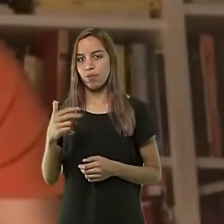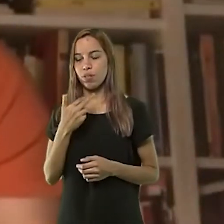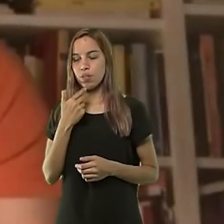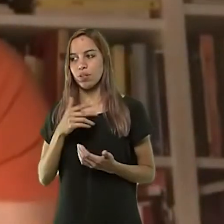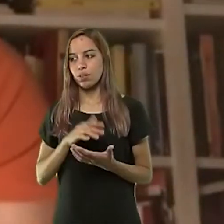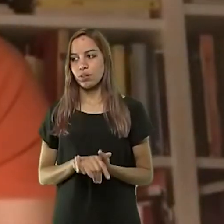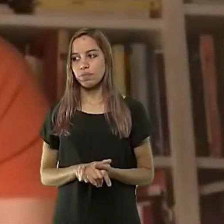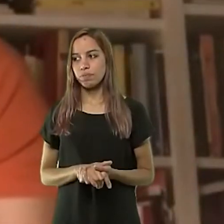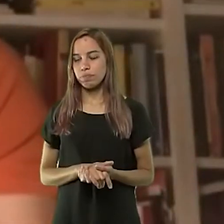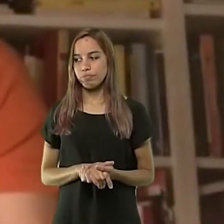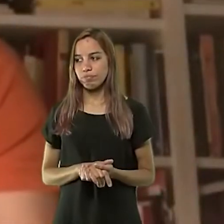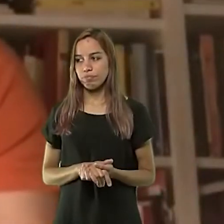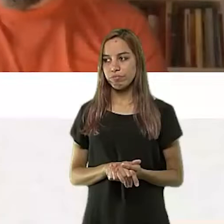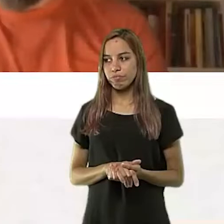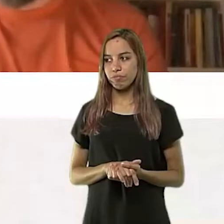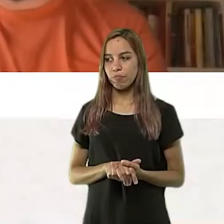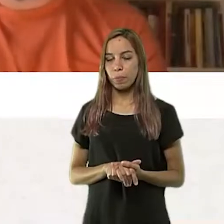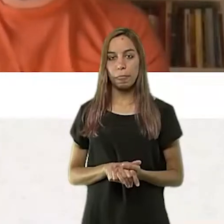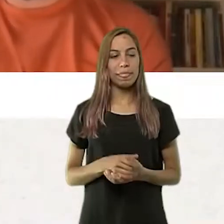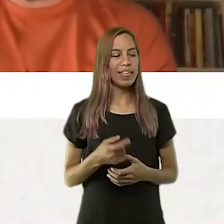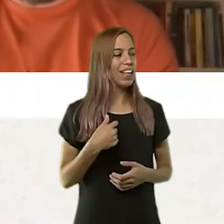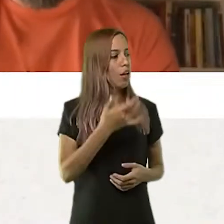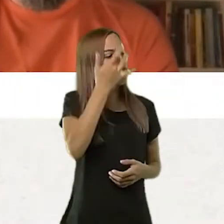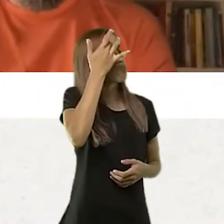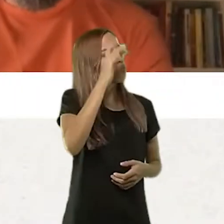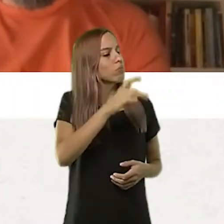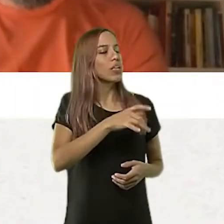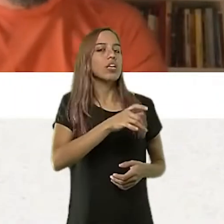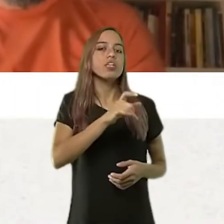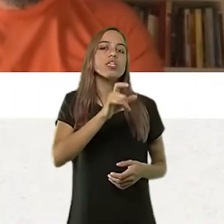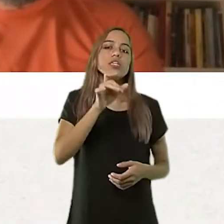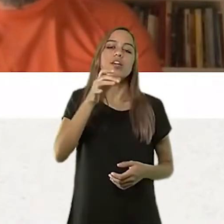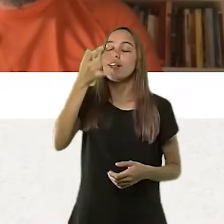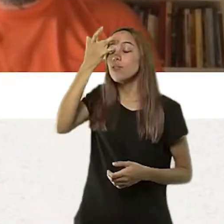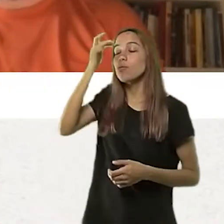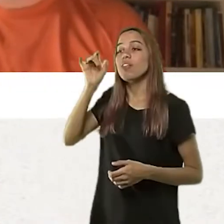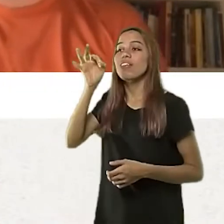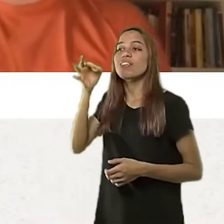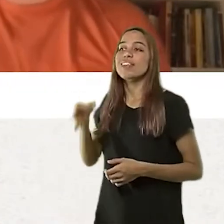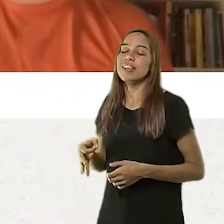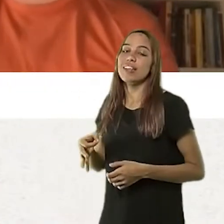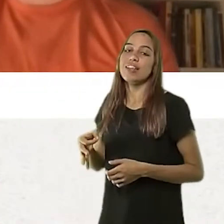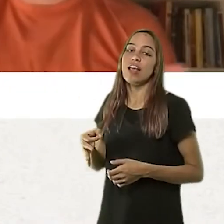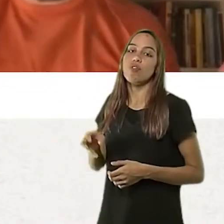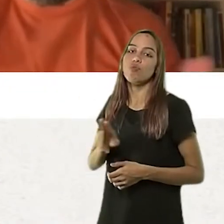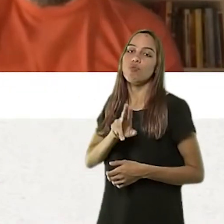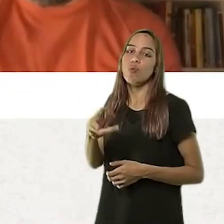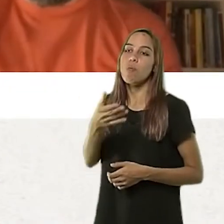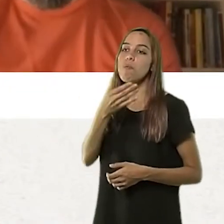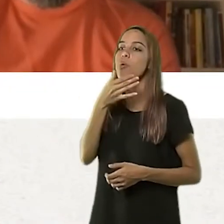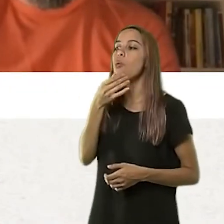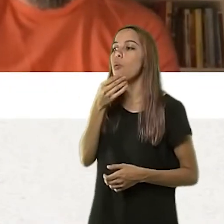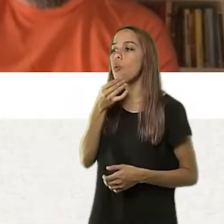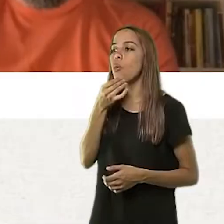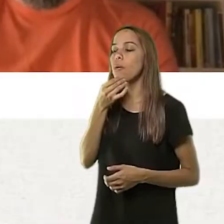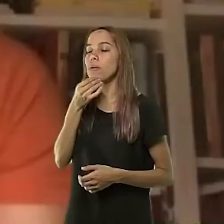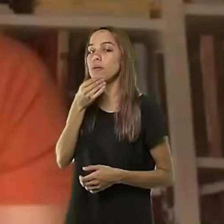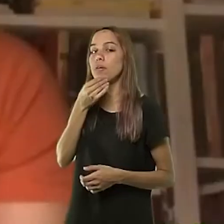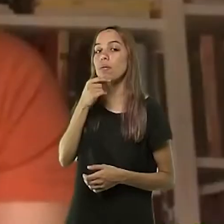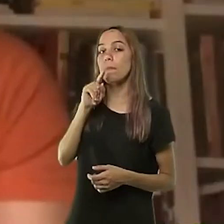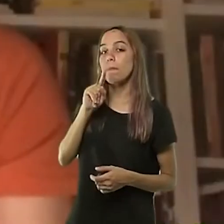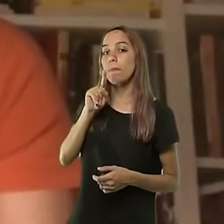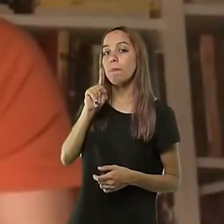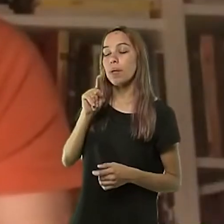realidade, porque também não sei exatamente qual é a pronúncia do nome desse pintor. Mas era um pintor